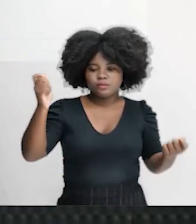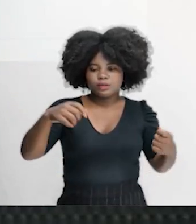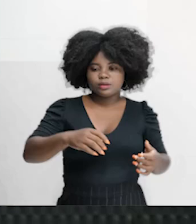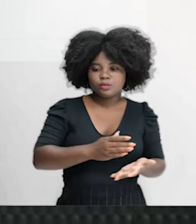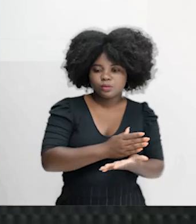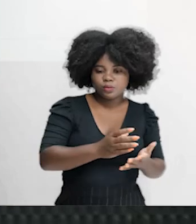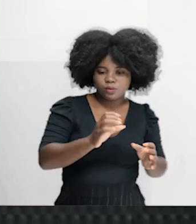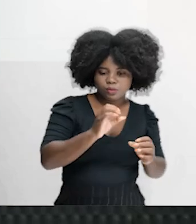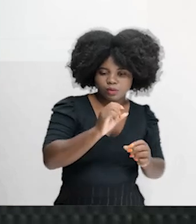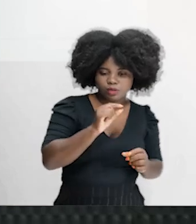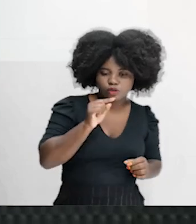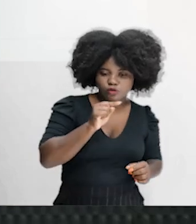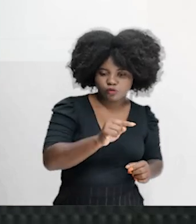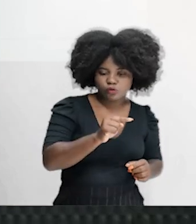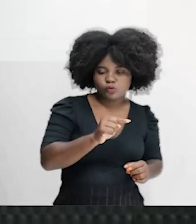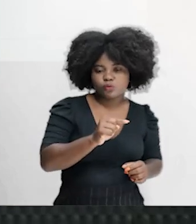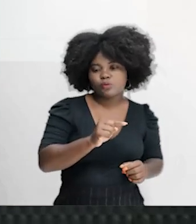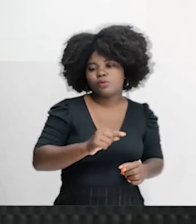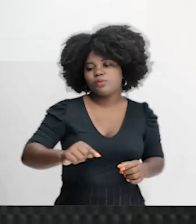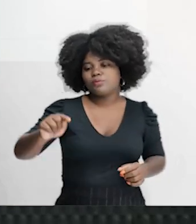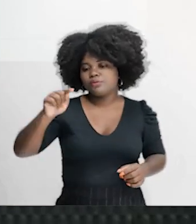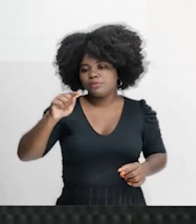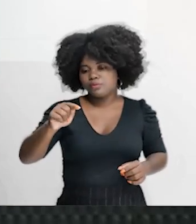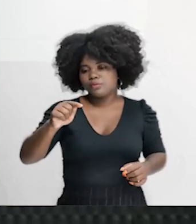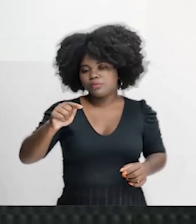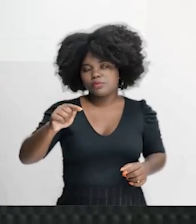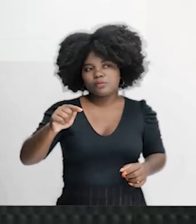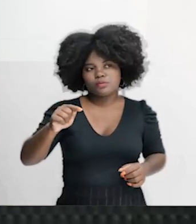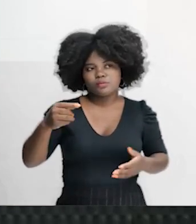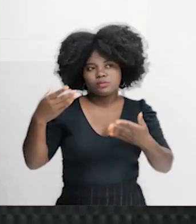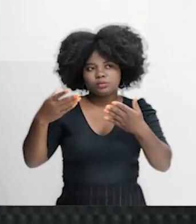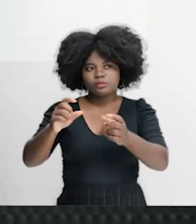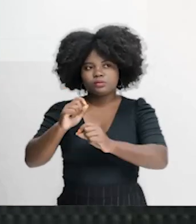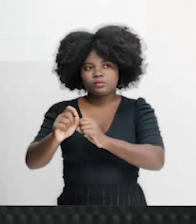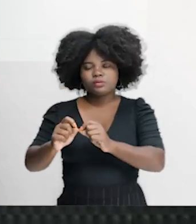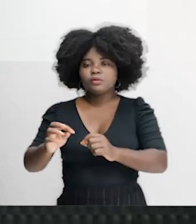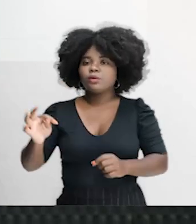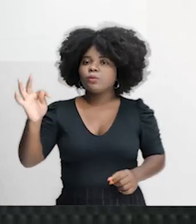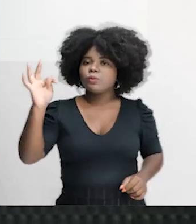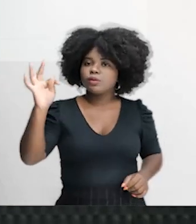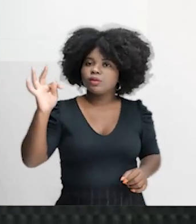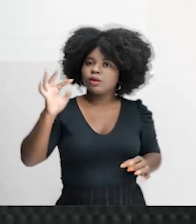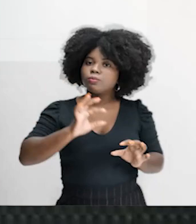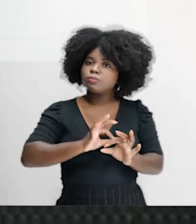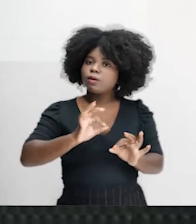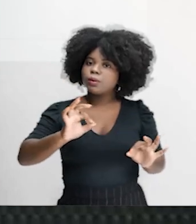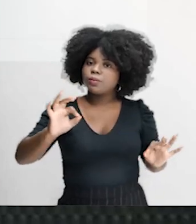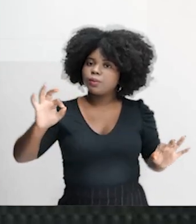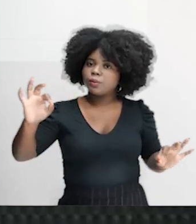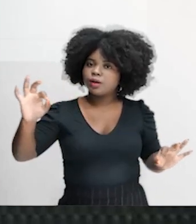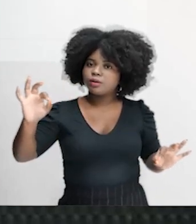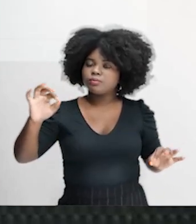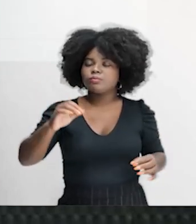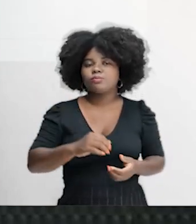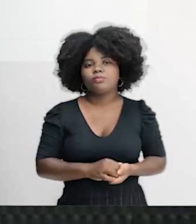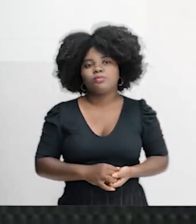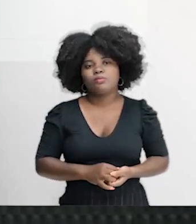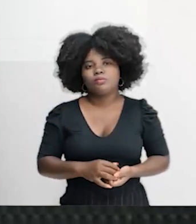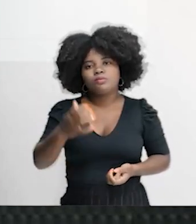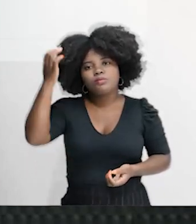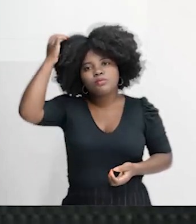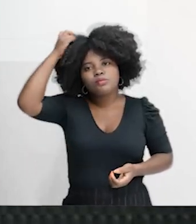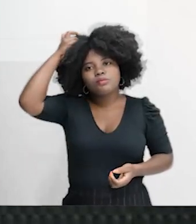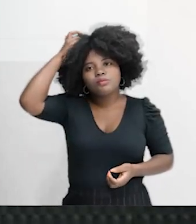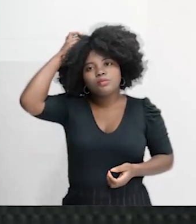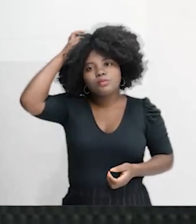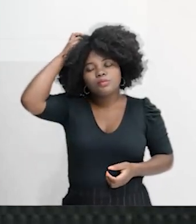origem, passou na extremidade do arco e marcou bem aqui, ó, um ponto T no eixo das tangentes. Certo? Então